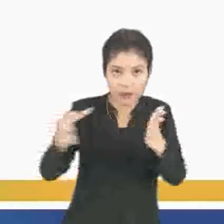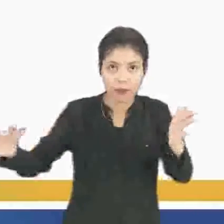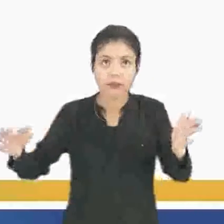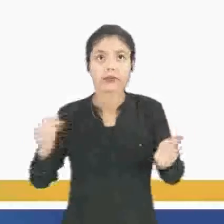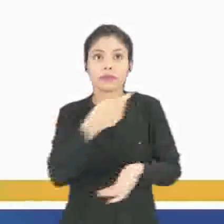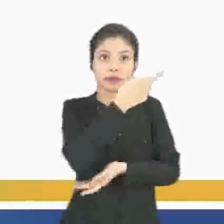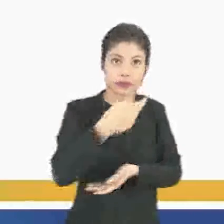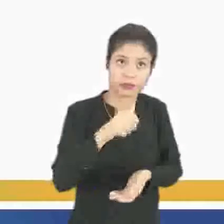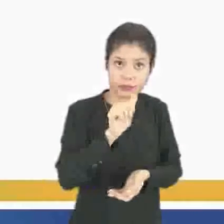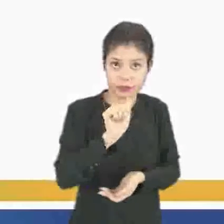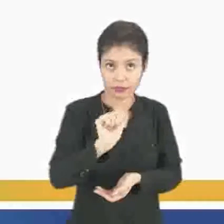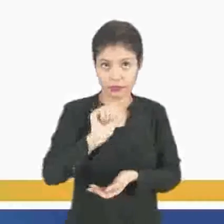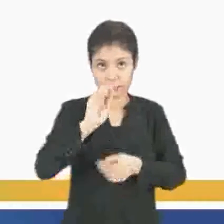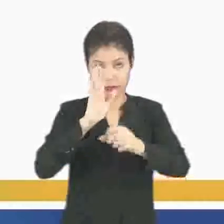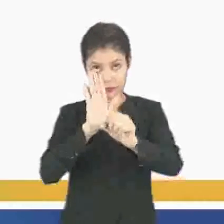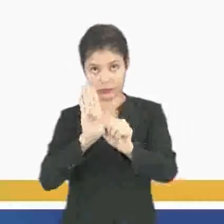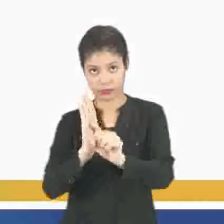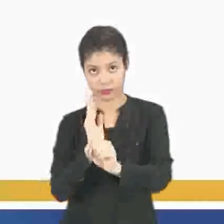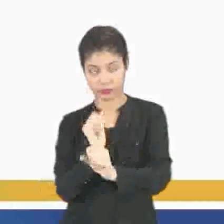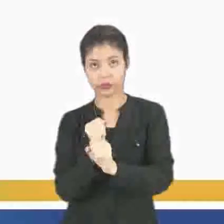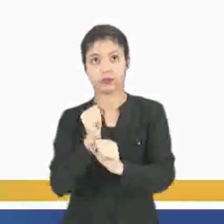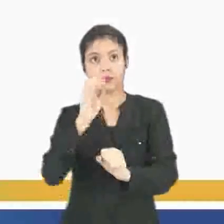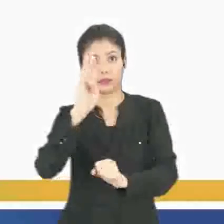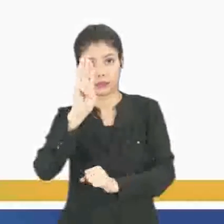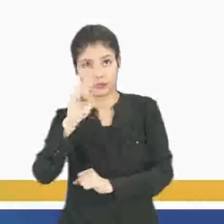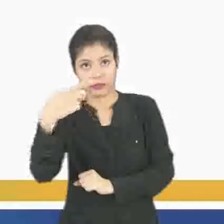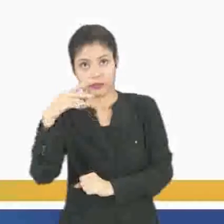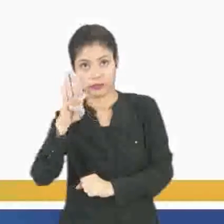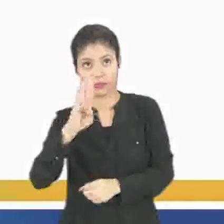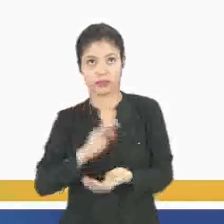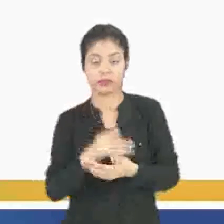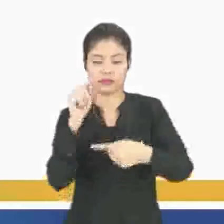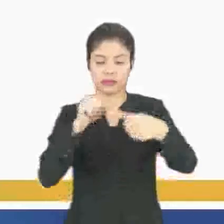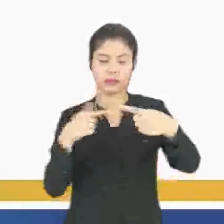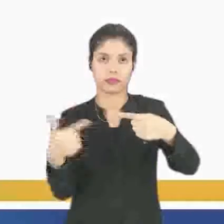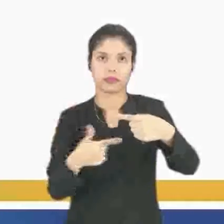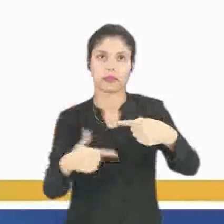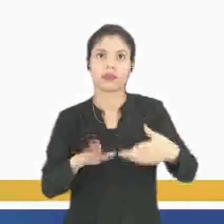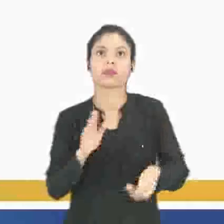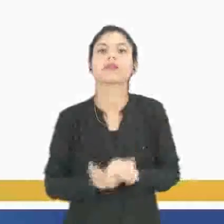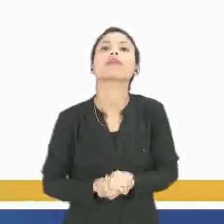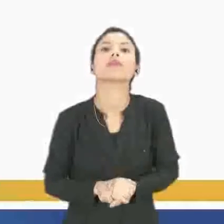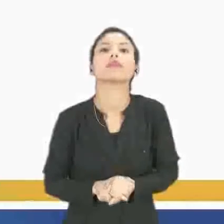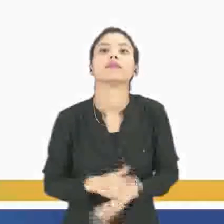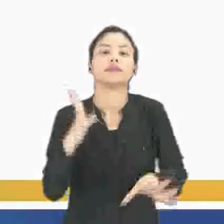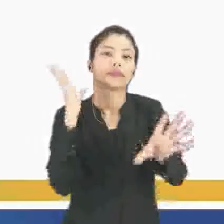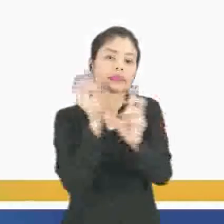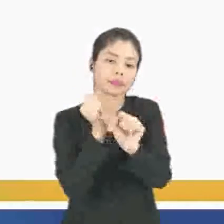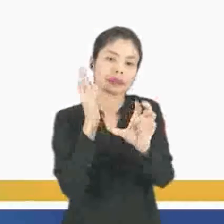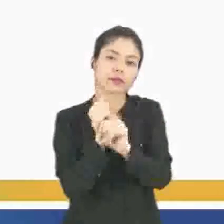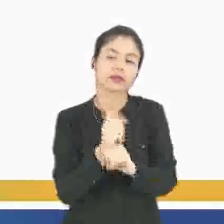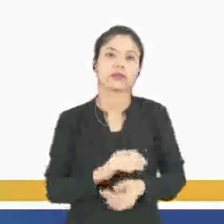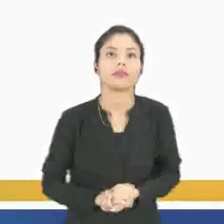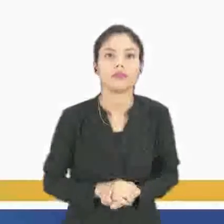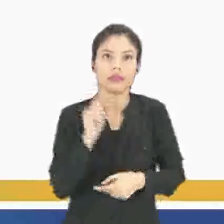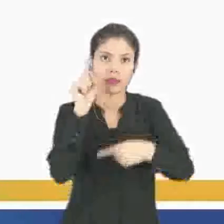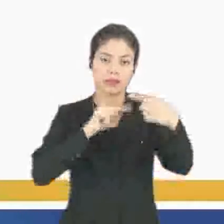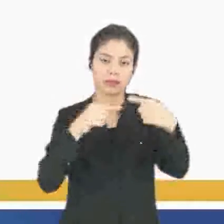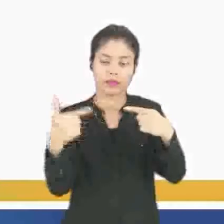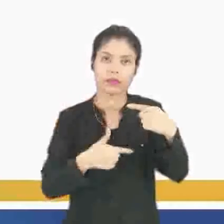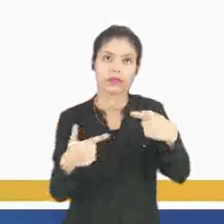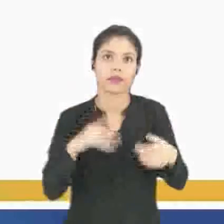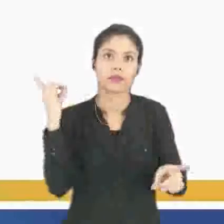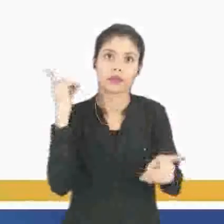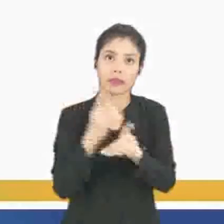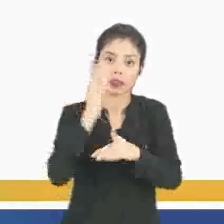fórmula? XA mais XB sobre 2. Que eu pego o X de A mais o X de B e ao dividir por 2